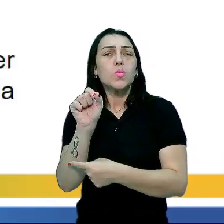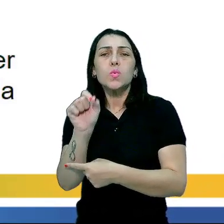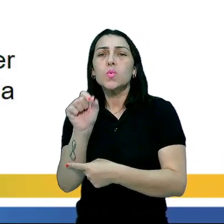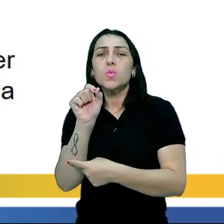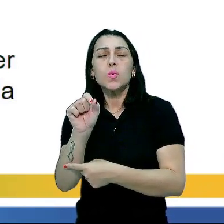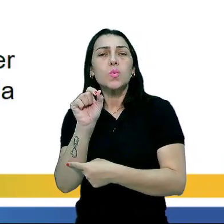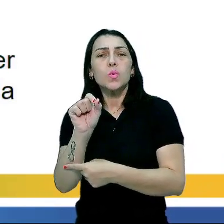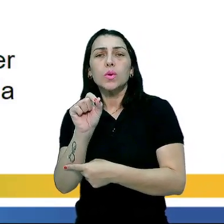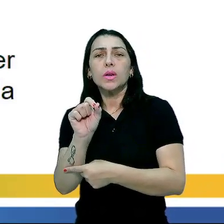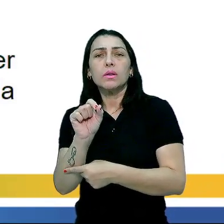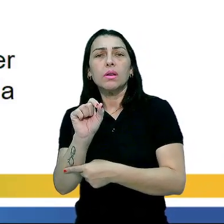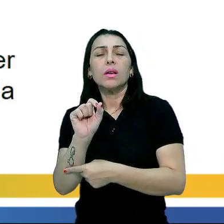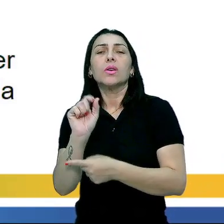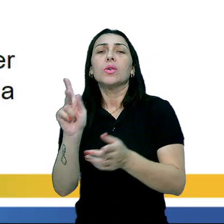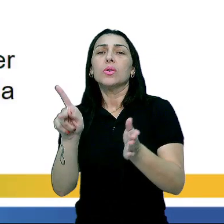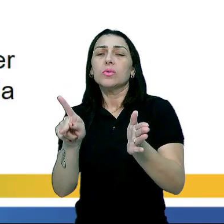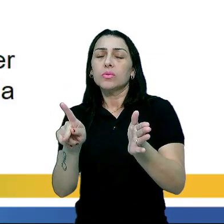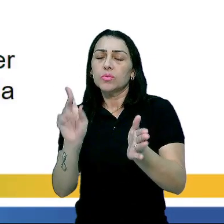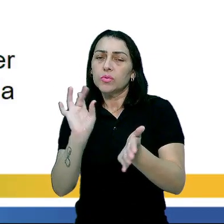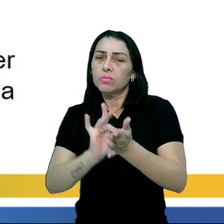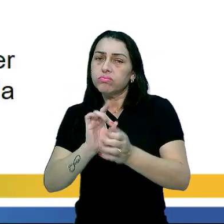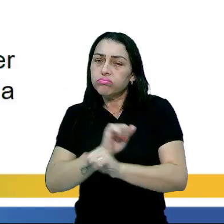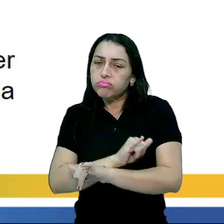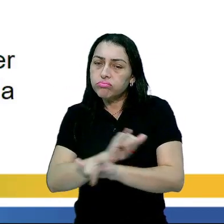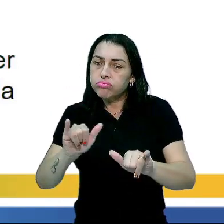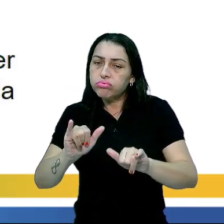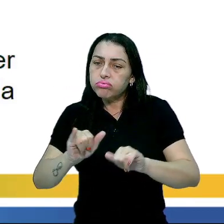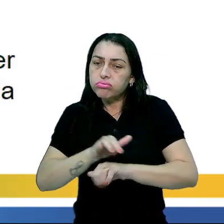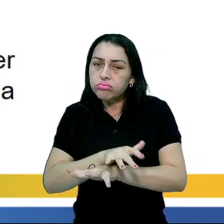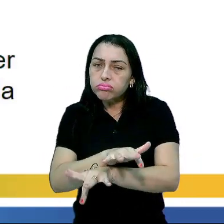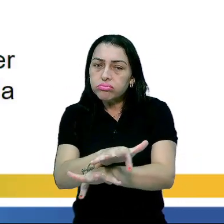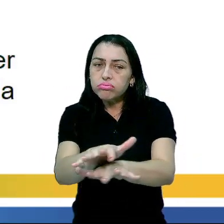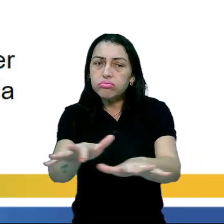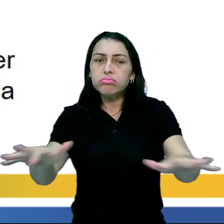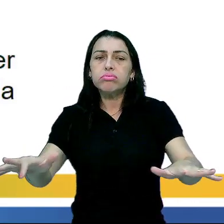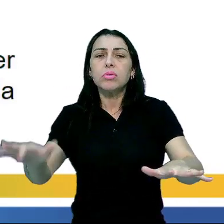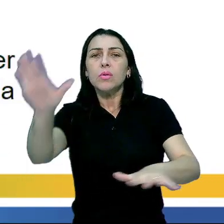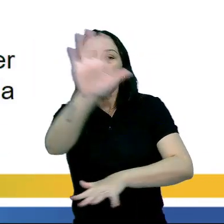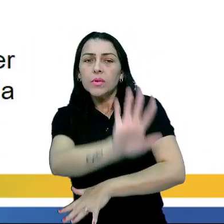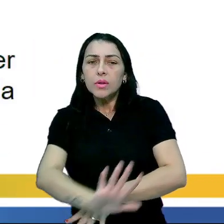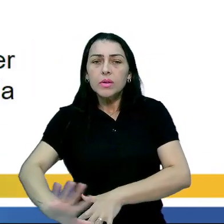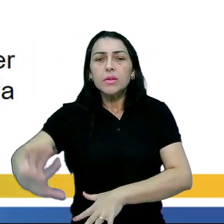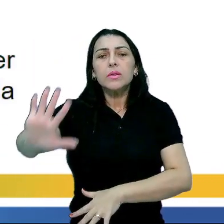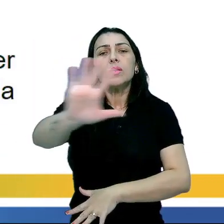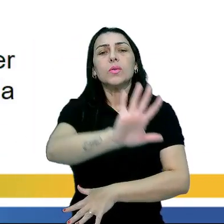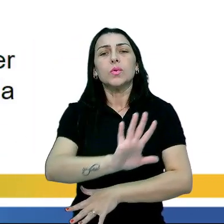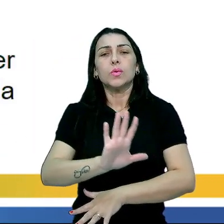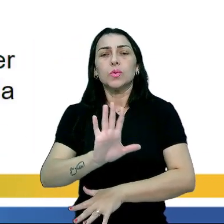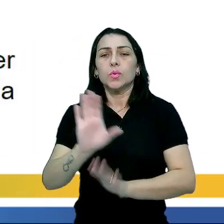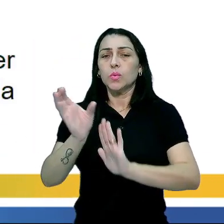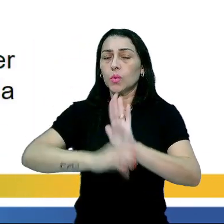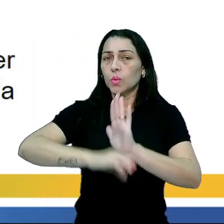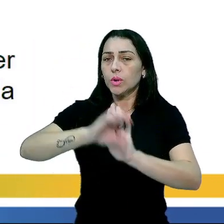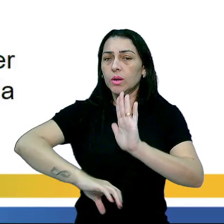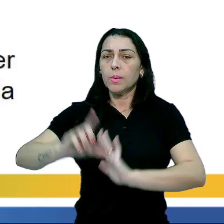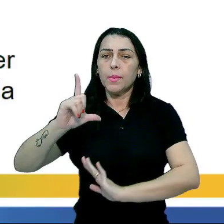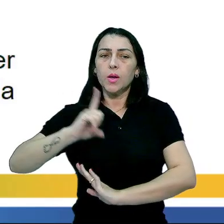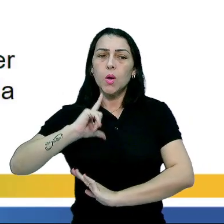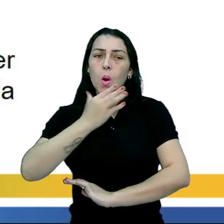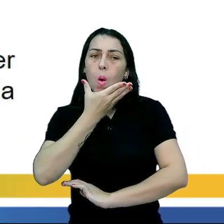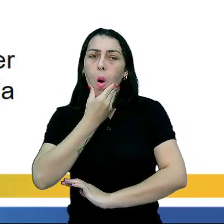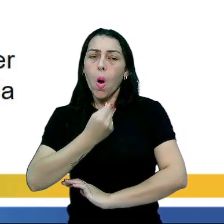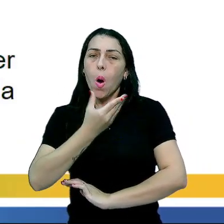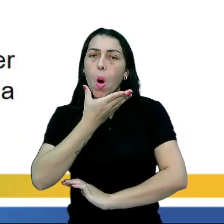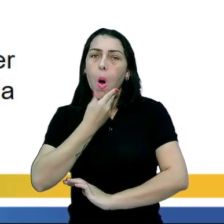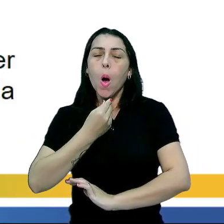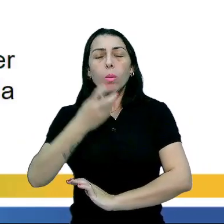se pretende difundir verdadeiramente com essa propaganda é a universalização de um conceito particular de homem